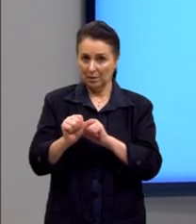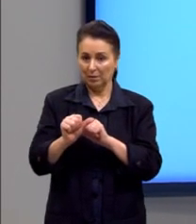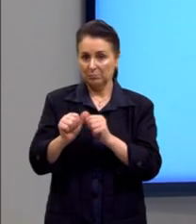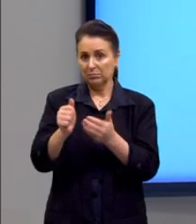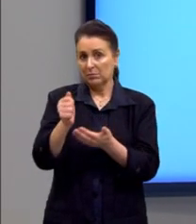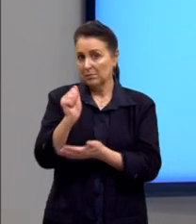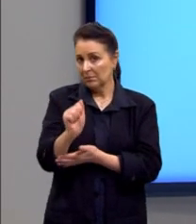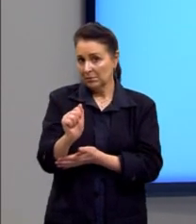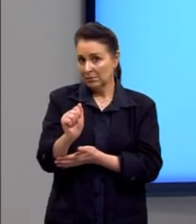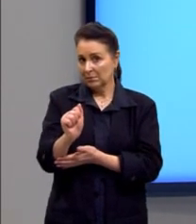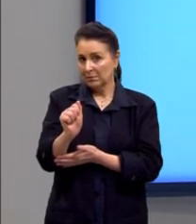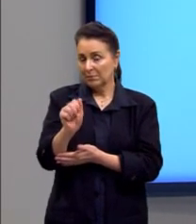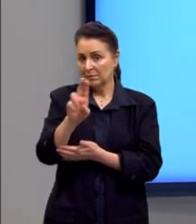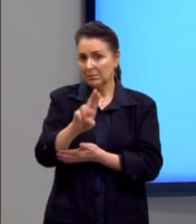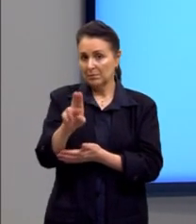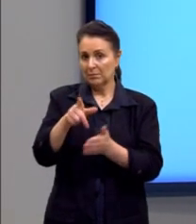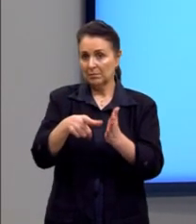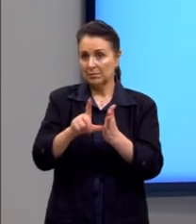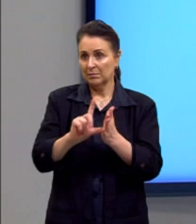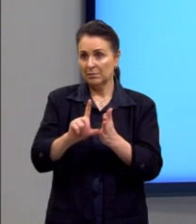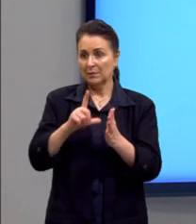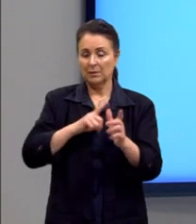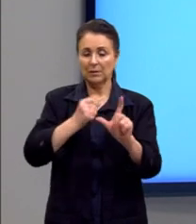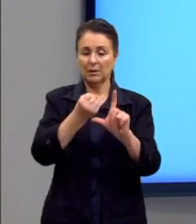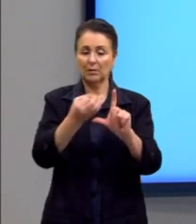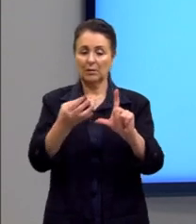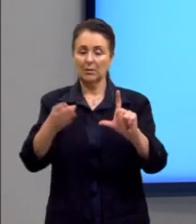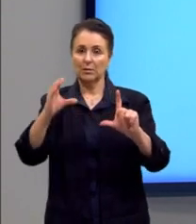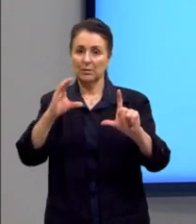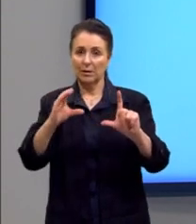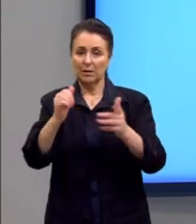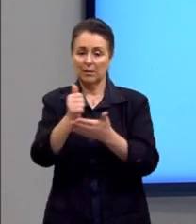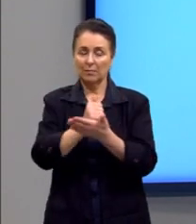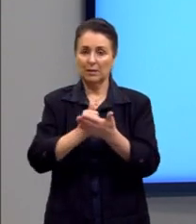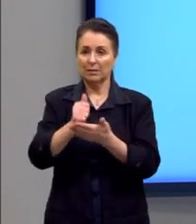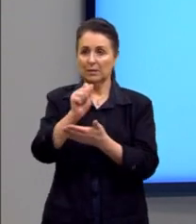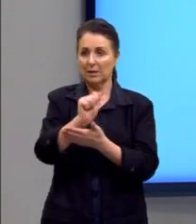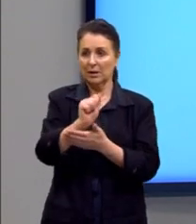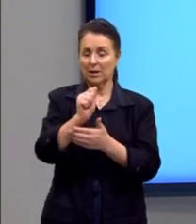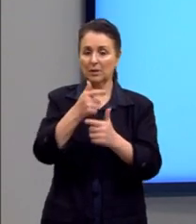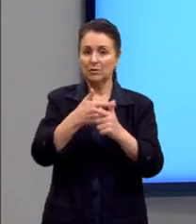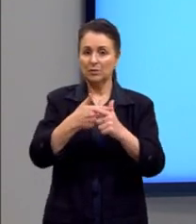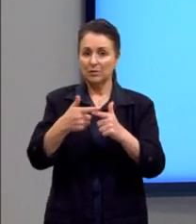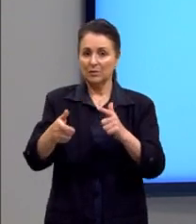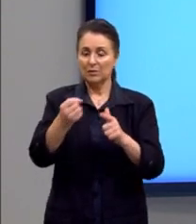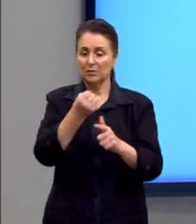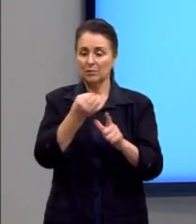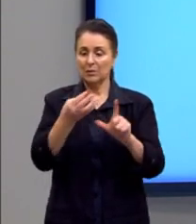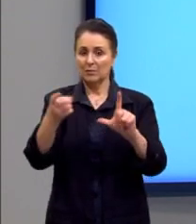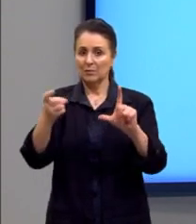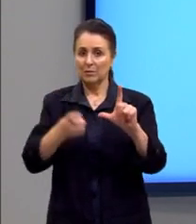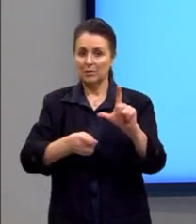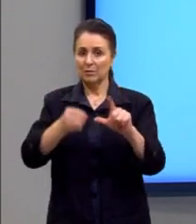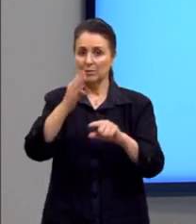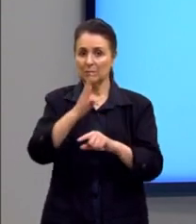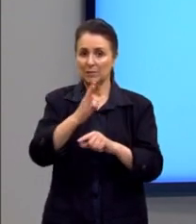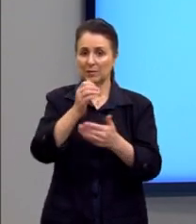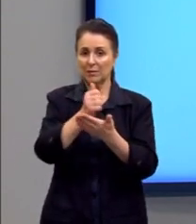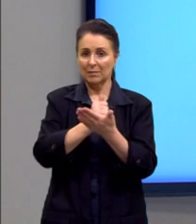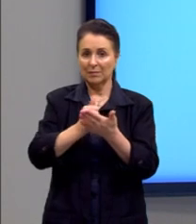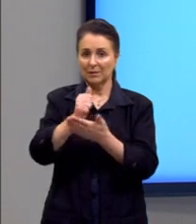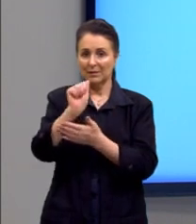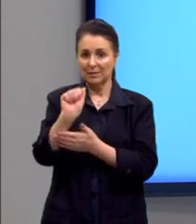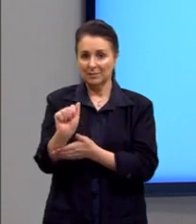base a como a gente tava usando nós teríamos o logaritmo de Senna basear dividido pelo localismo de B na base